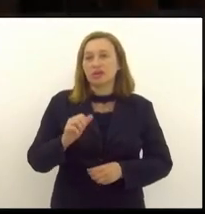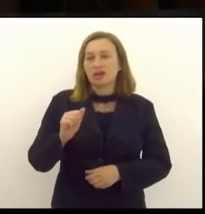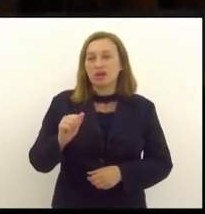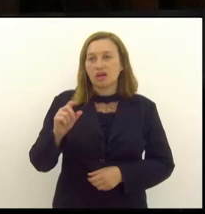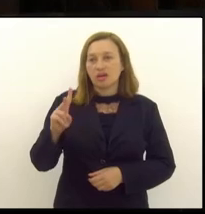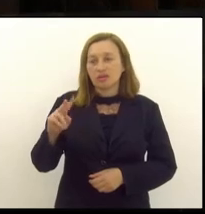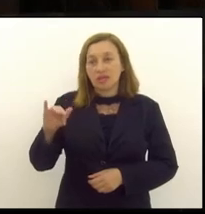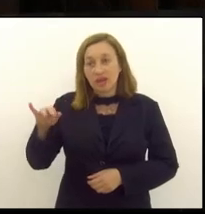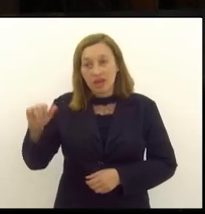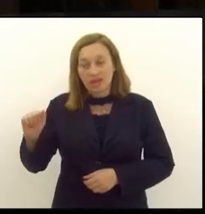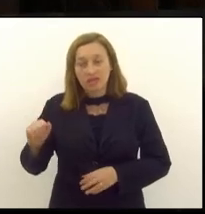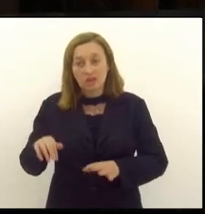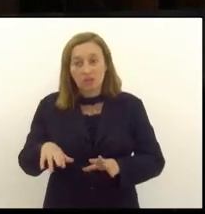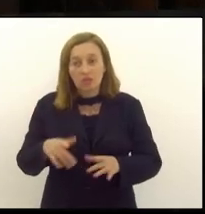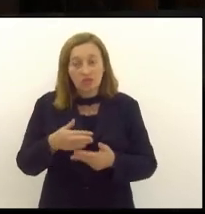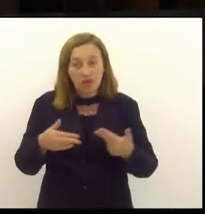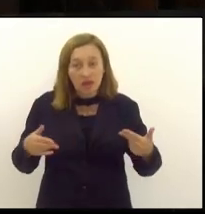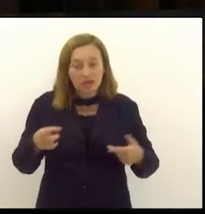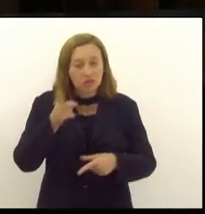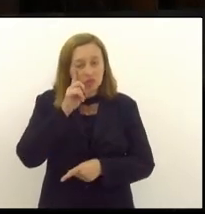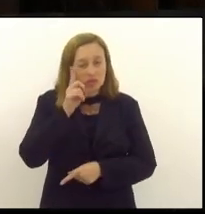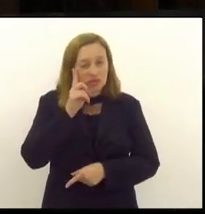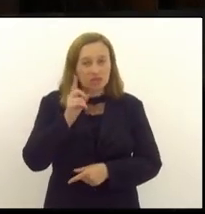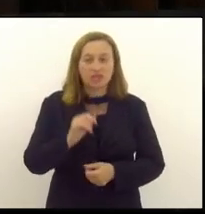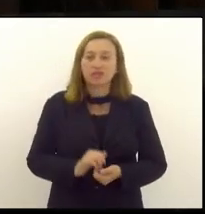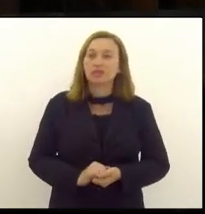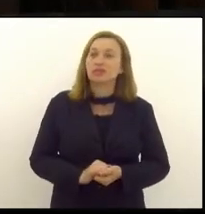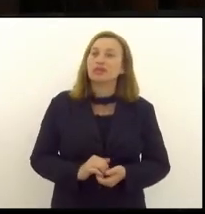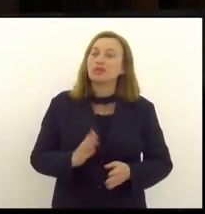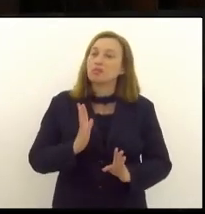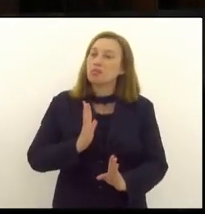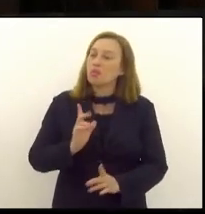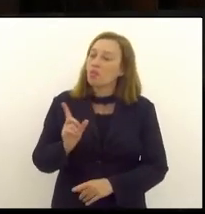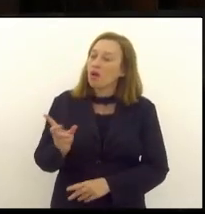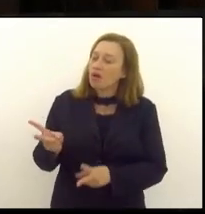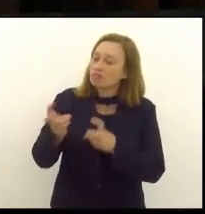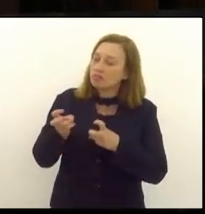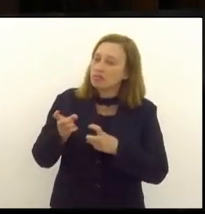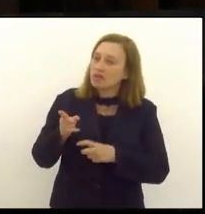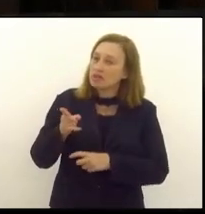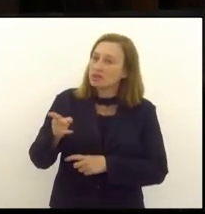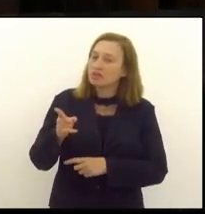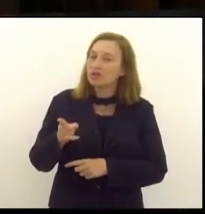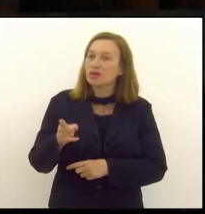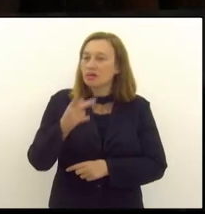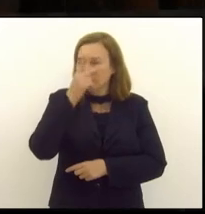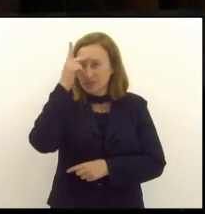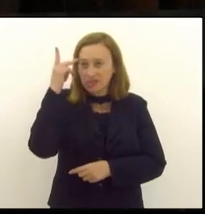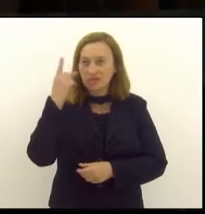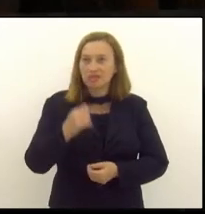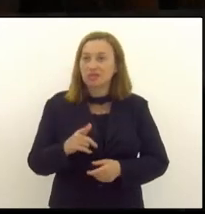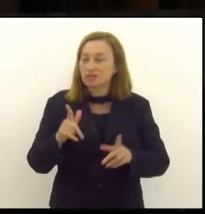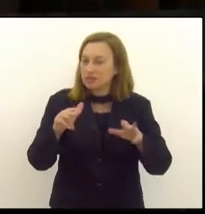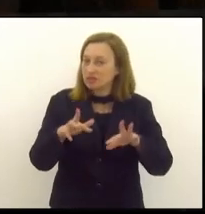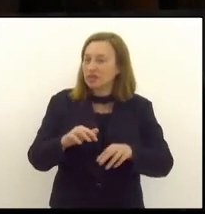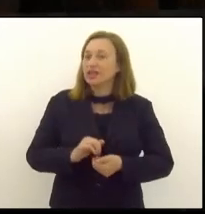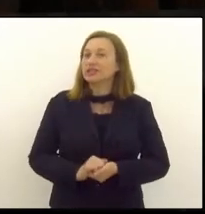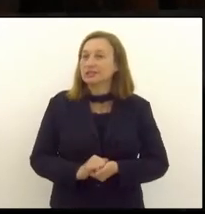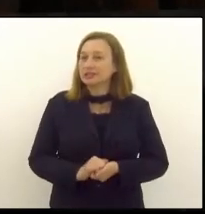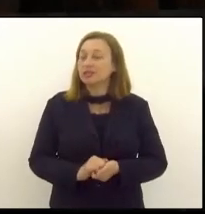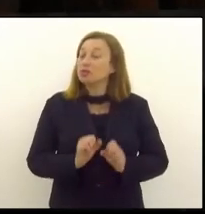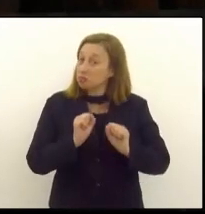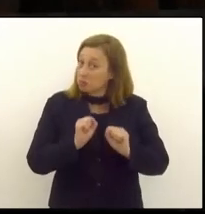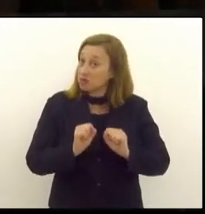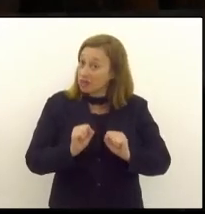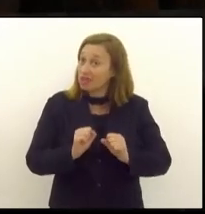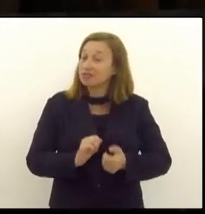que a gente faz no cotidiano, no dia a dia, mas de imediato percebi que era uma pessoa diferenciada e que eu